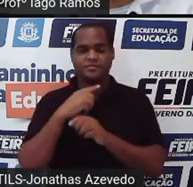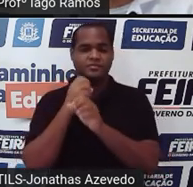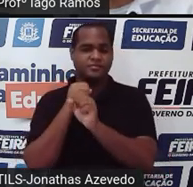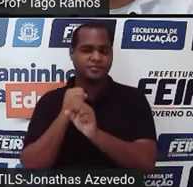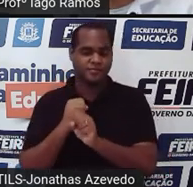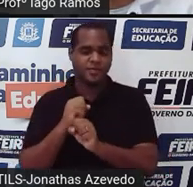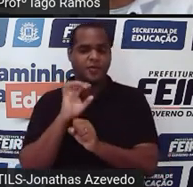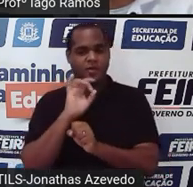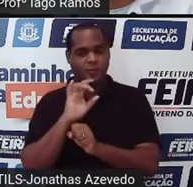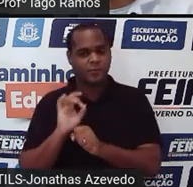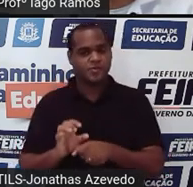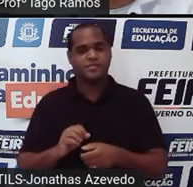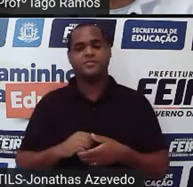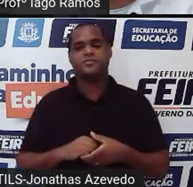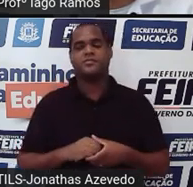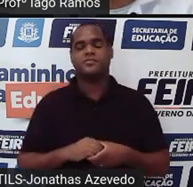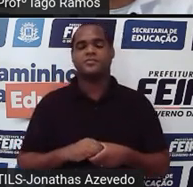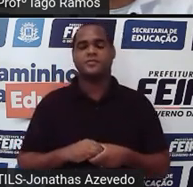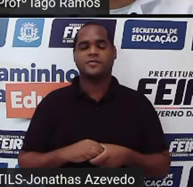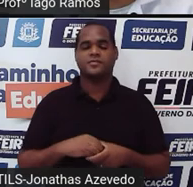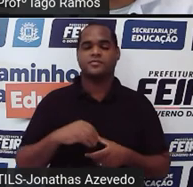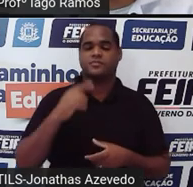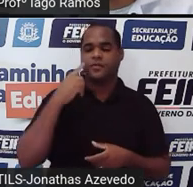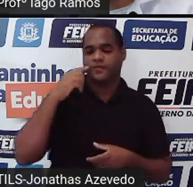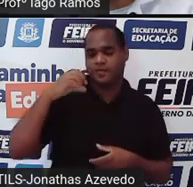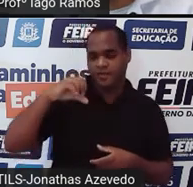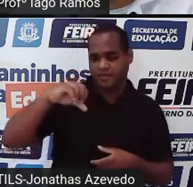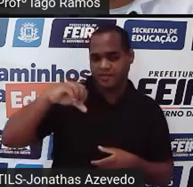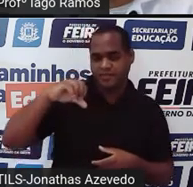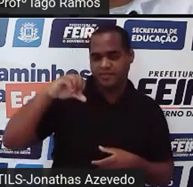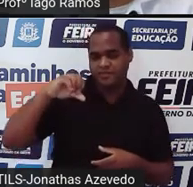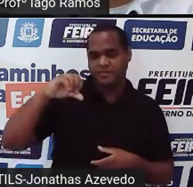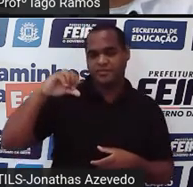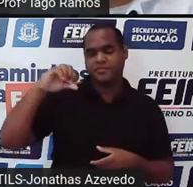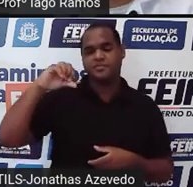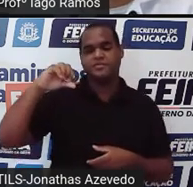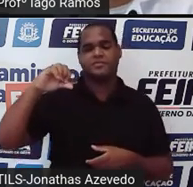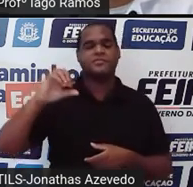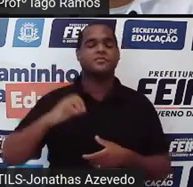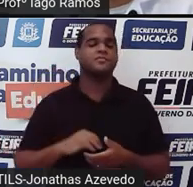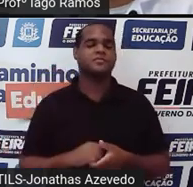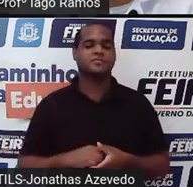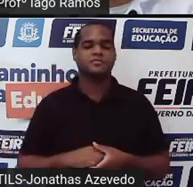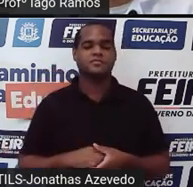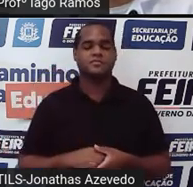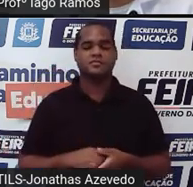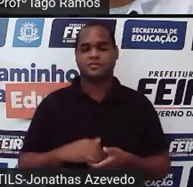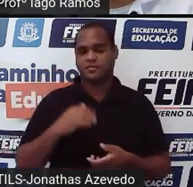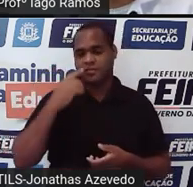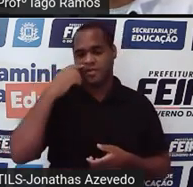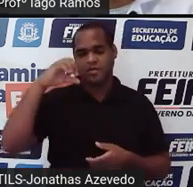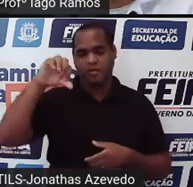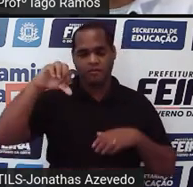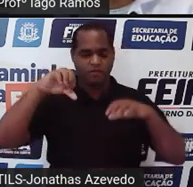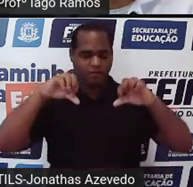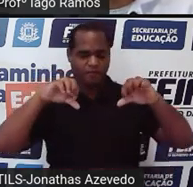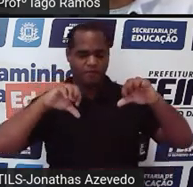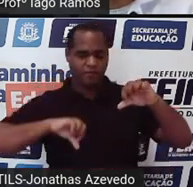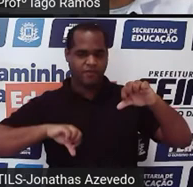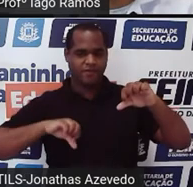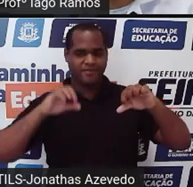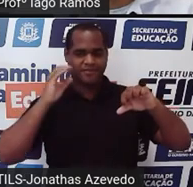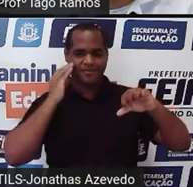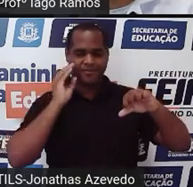cubinhos cada 3 + 3 + 3 9 e a gente tem três camadas uma